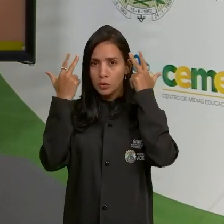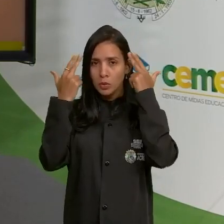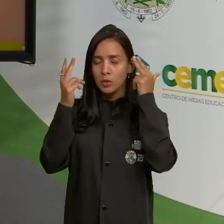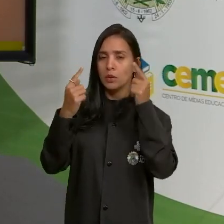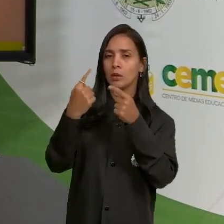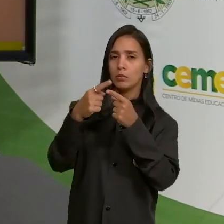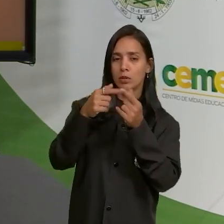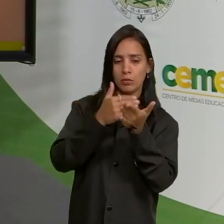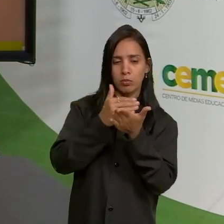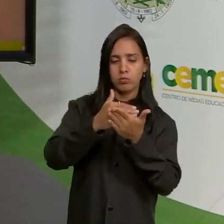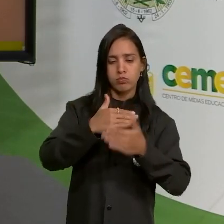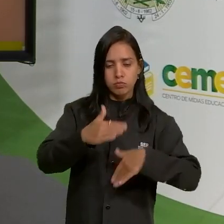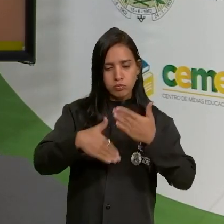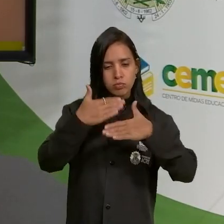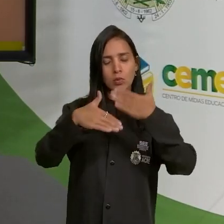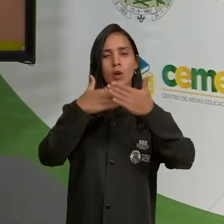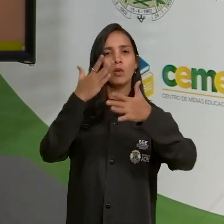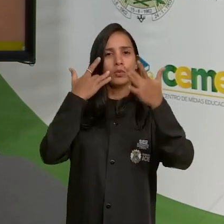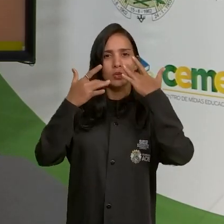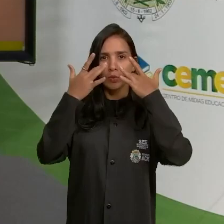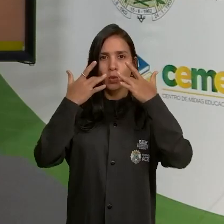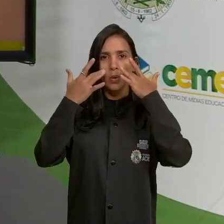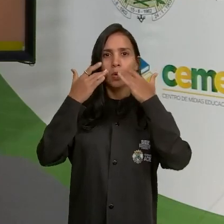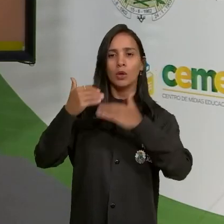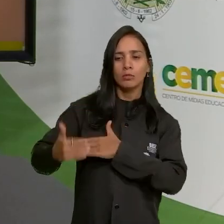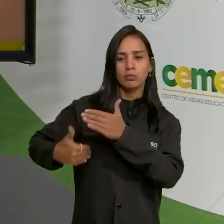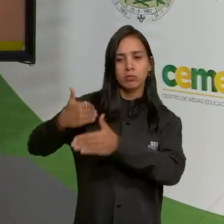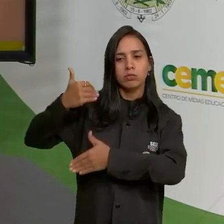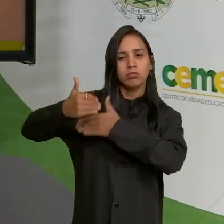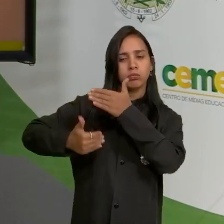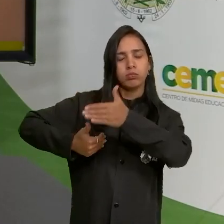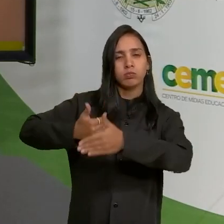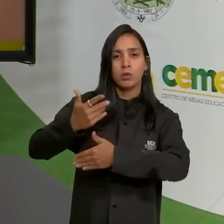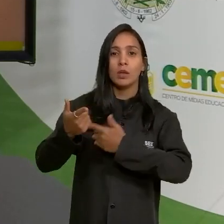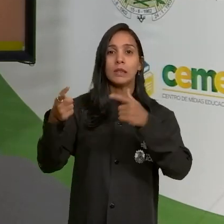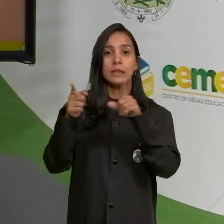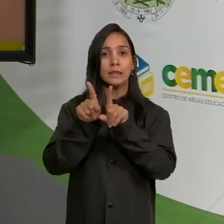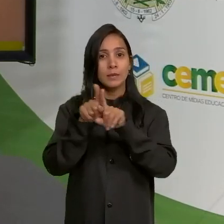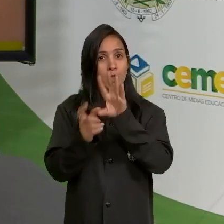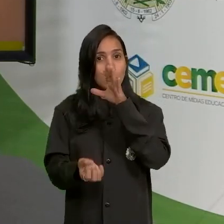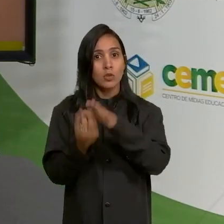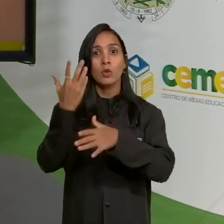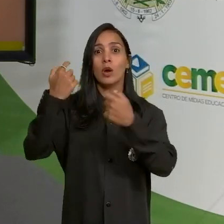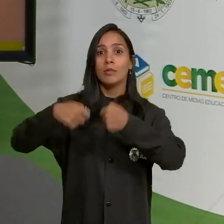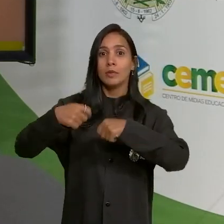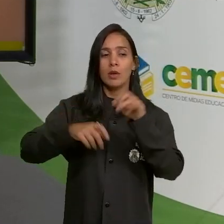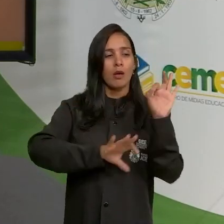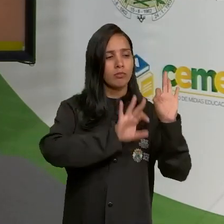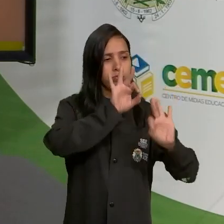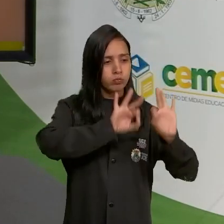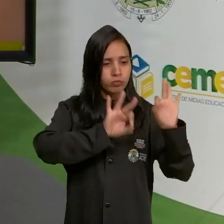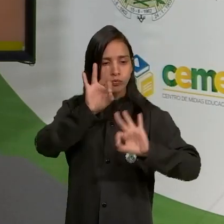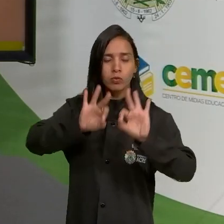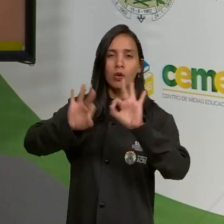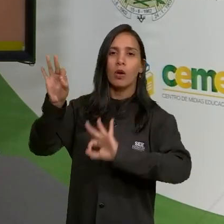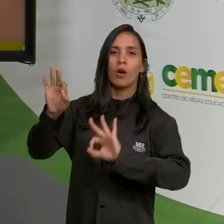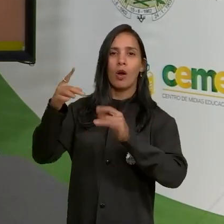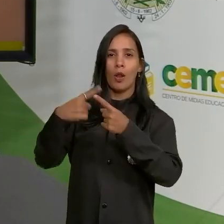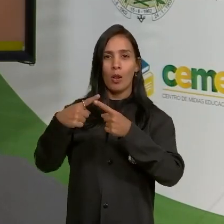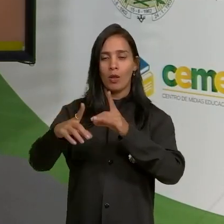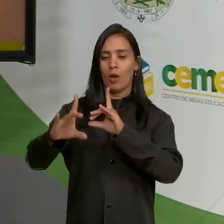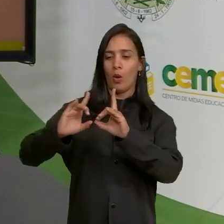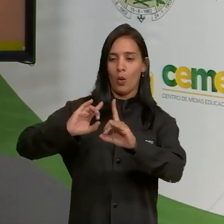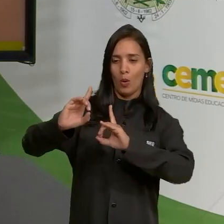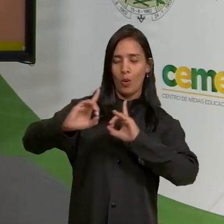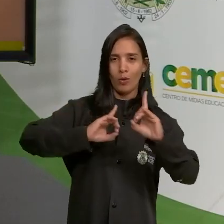começa o desenvolvimento do teatro. E há também, logo, a necessidade de organizar esses diálogos,